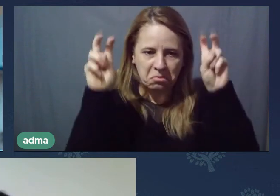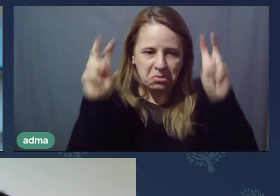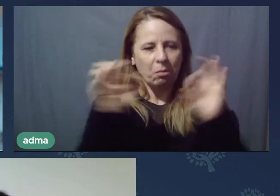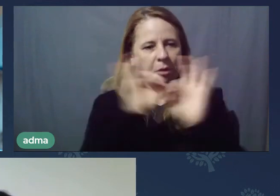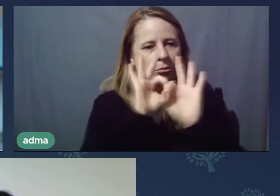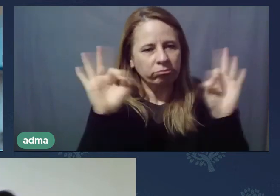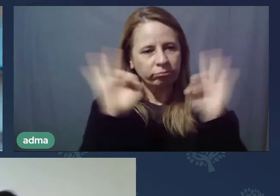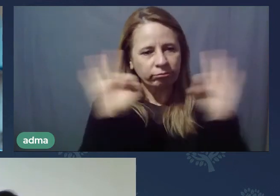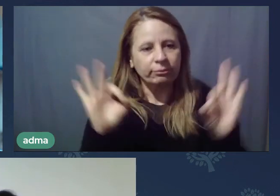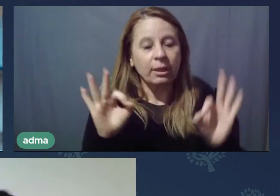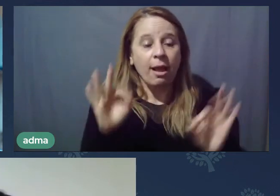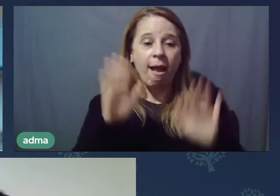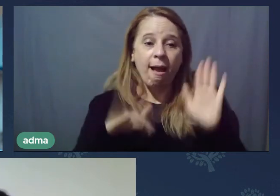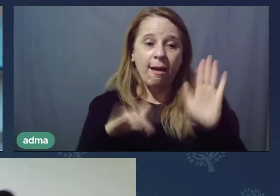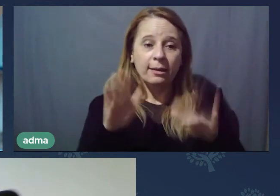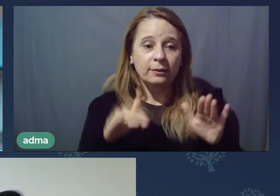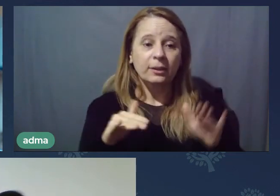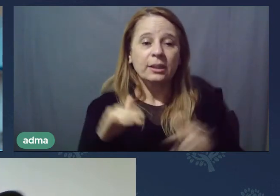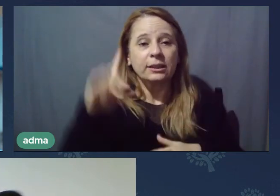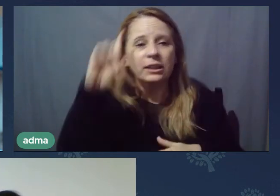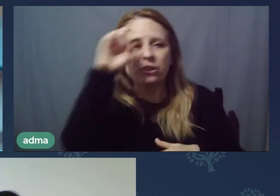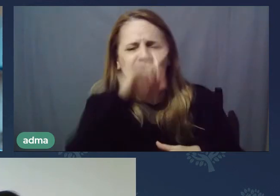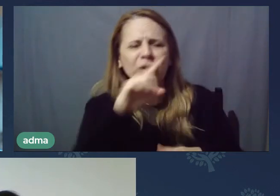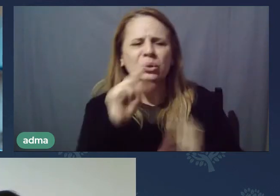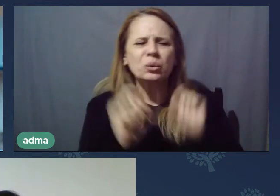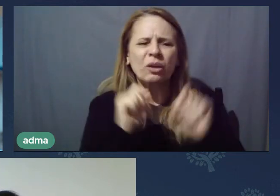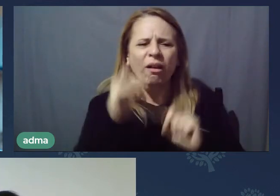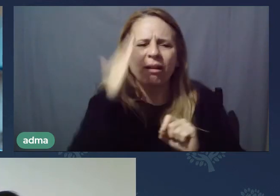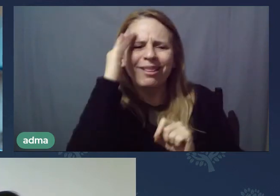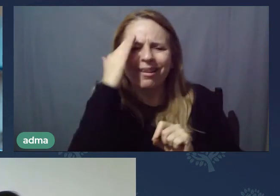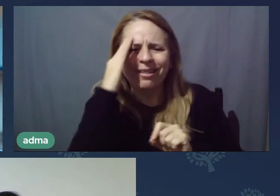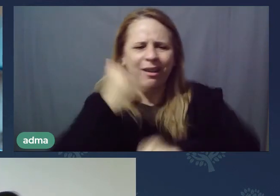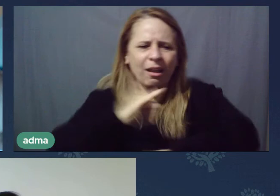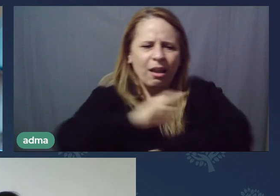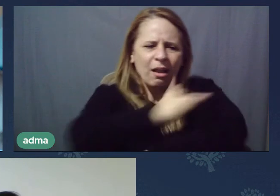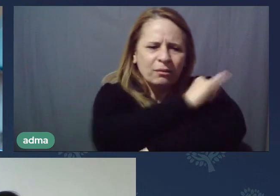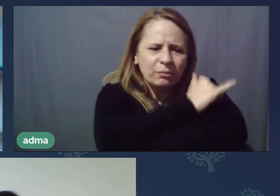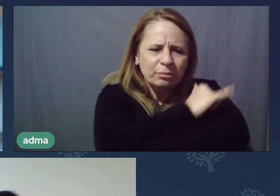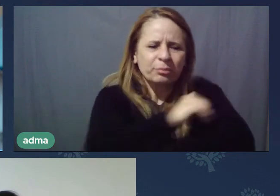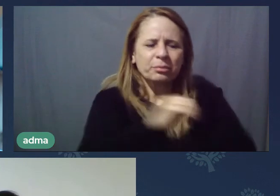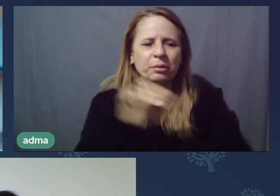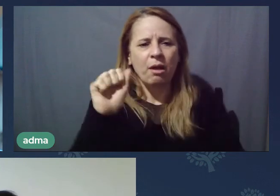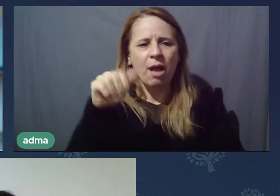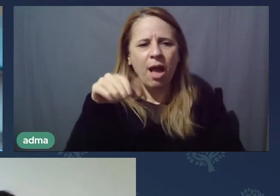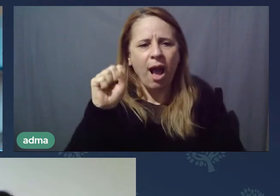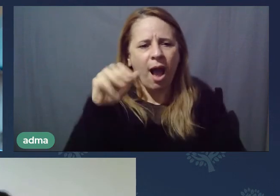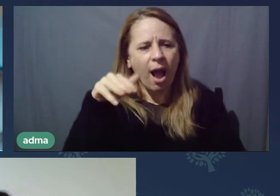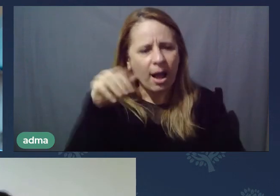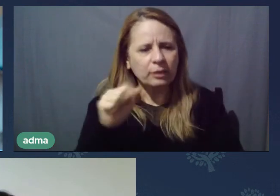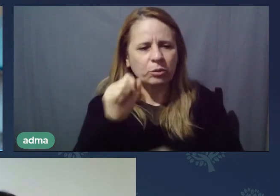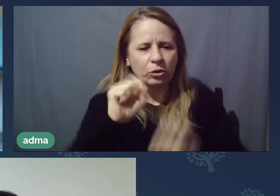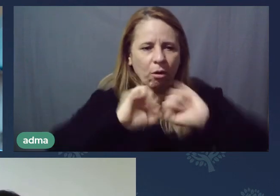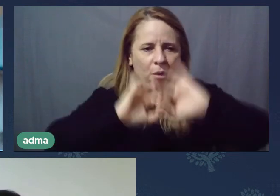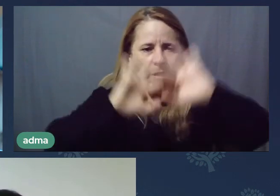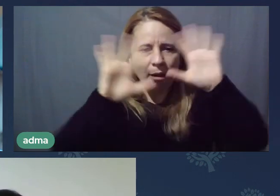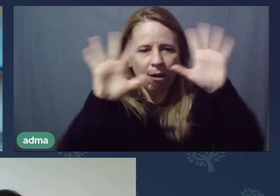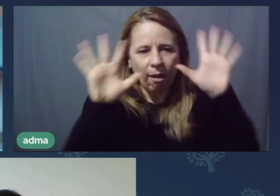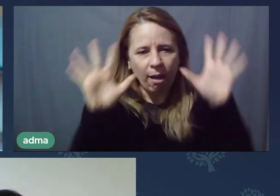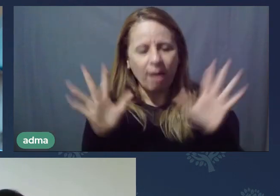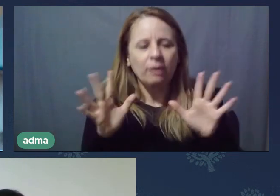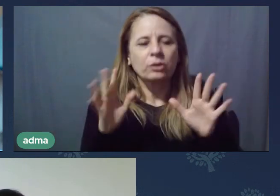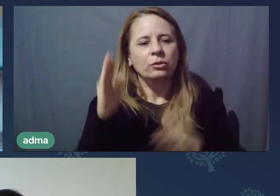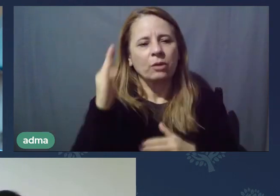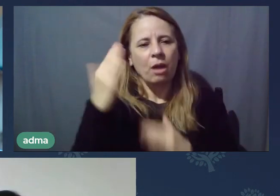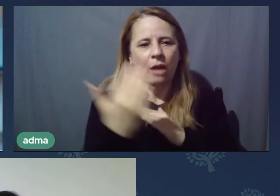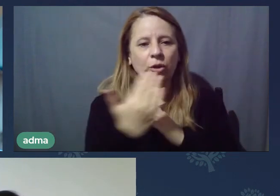Nem sempre a gente tem essa relação muito clara de obesidade e asma, e eu acho que esclareceu muitos pontos. Ainda assim, algumas